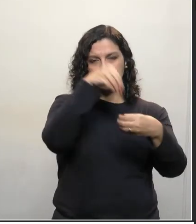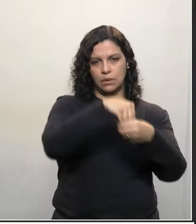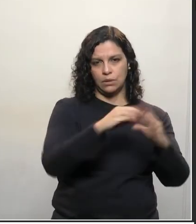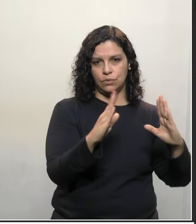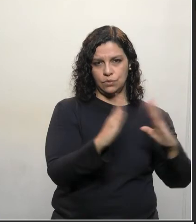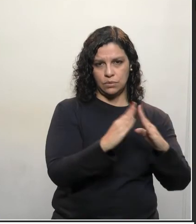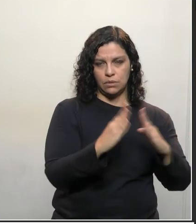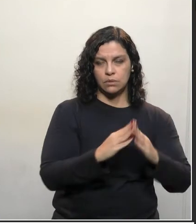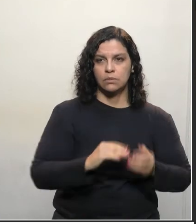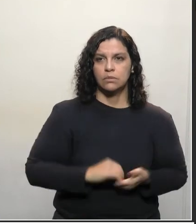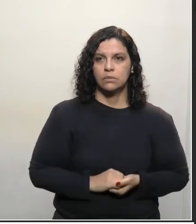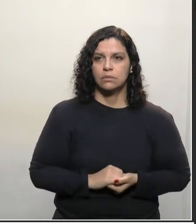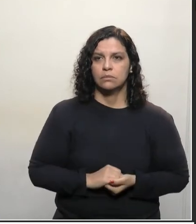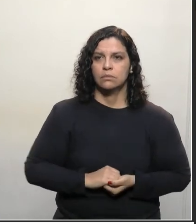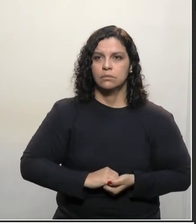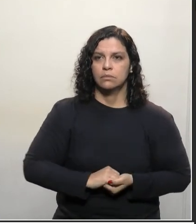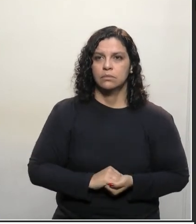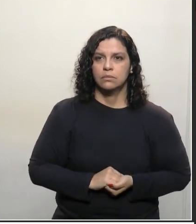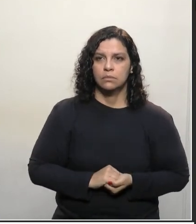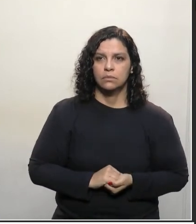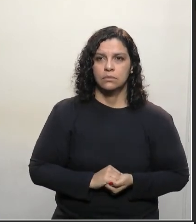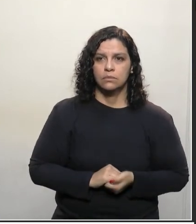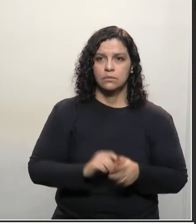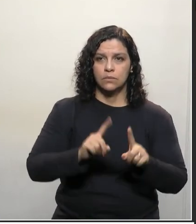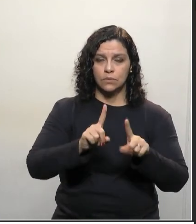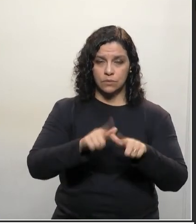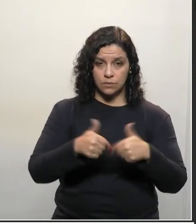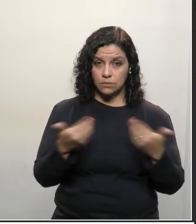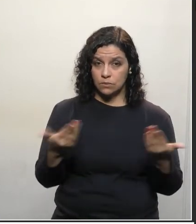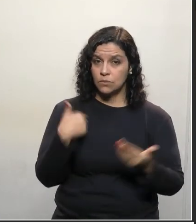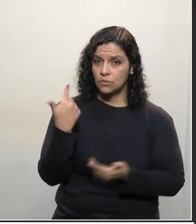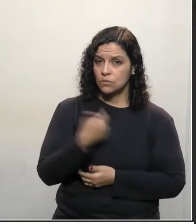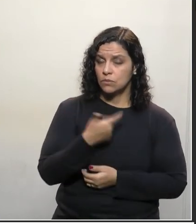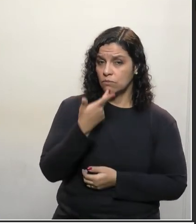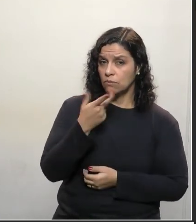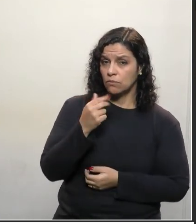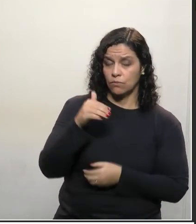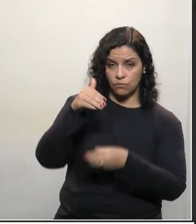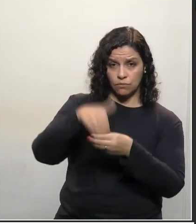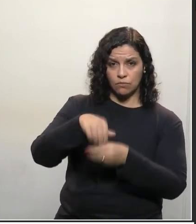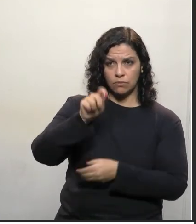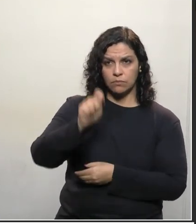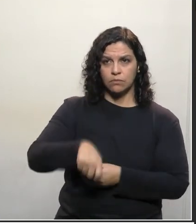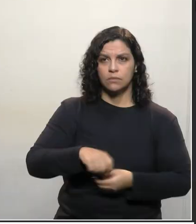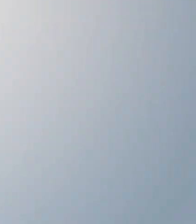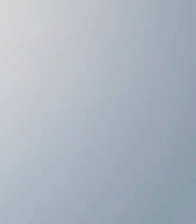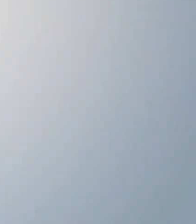doméstica. Portanto, nós encaminhamos voto sim.